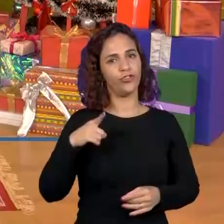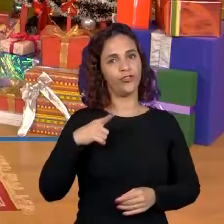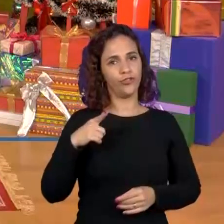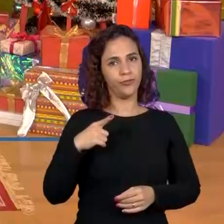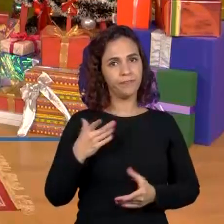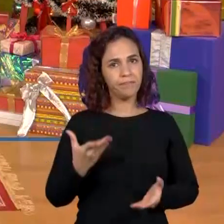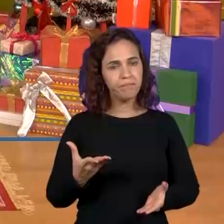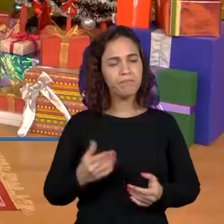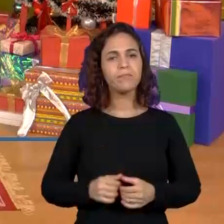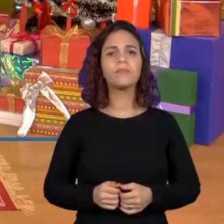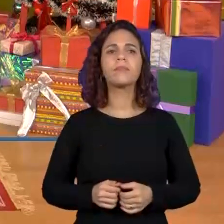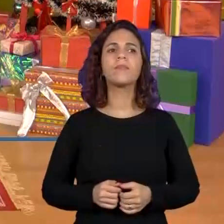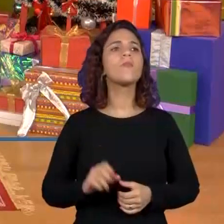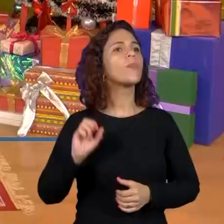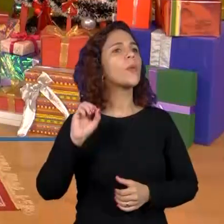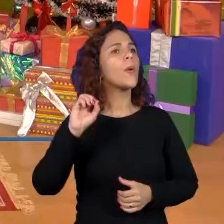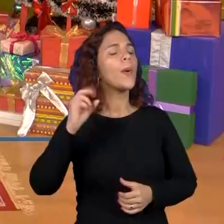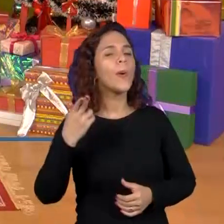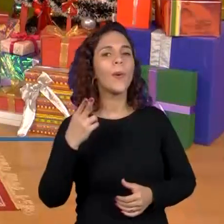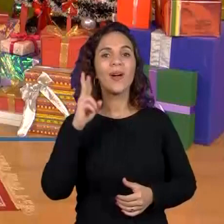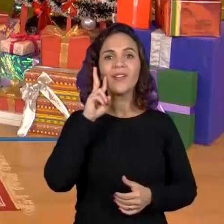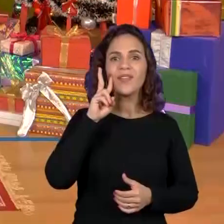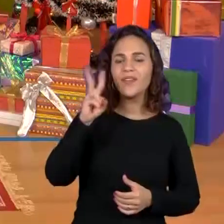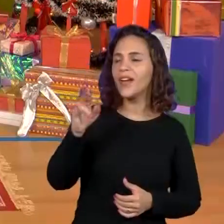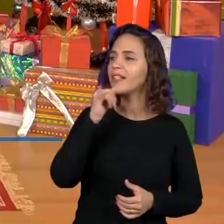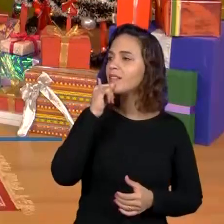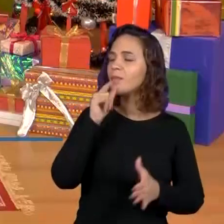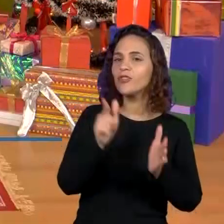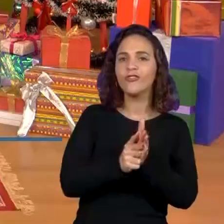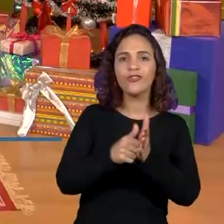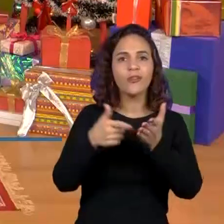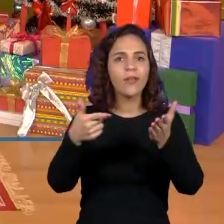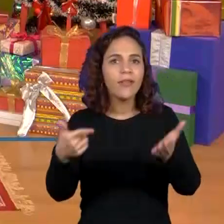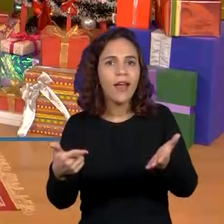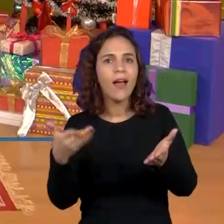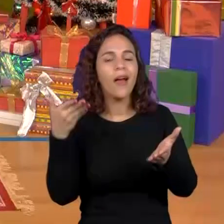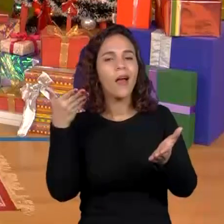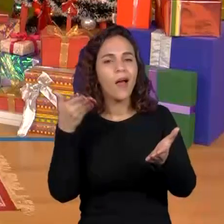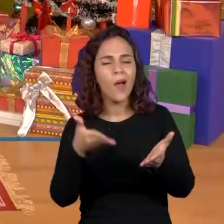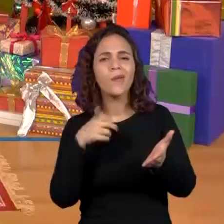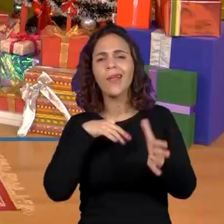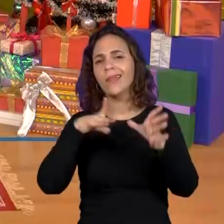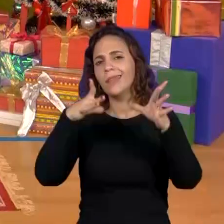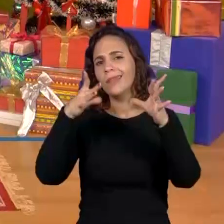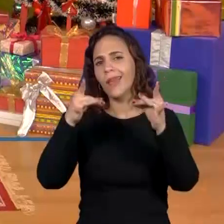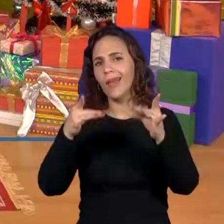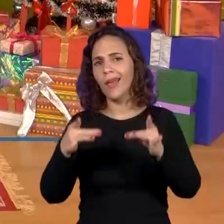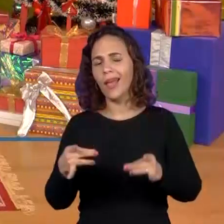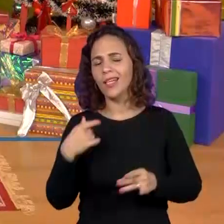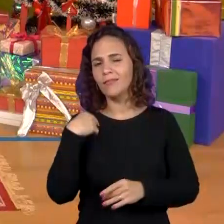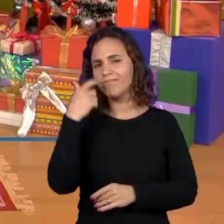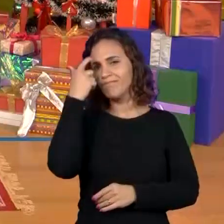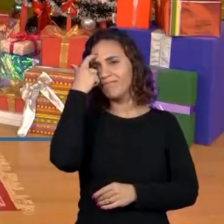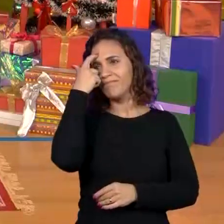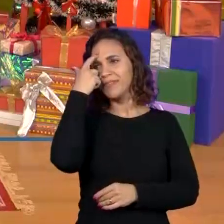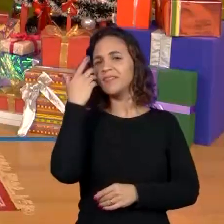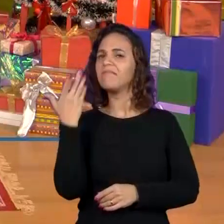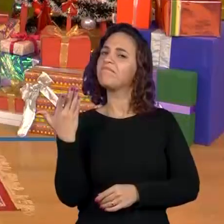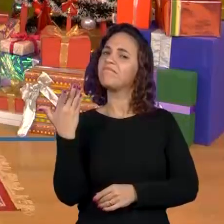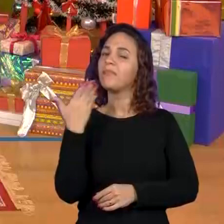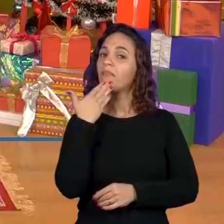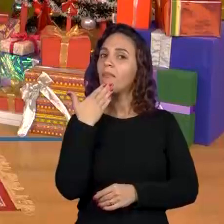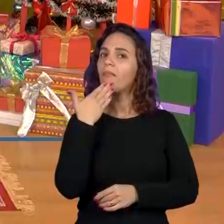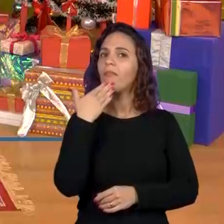gráfico, ou quando a gente vê um gráfico no jornal, por exemplo, são tantos os detalhes que eu pensei, acho que é melhor nós passarmos